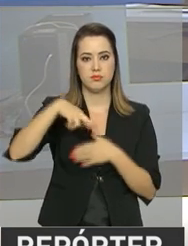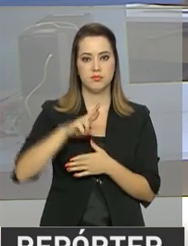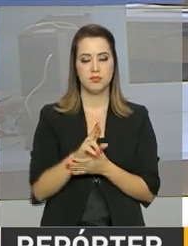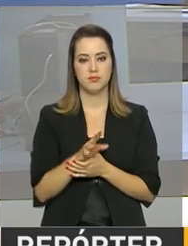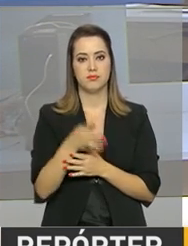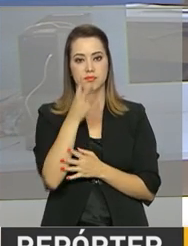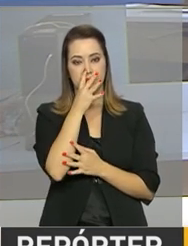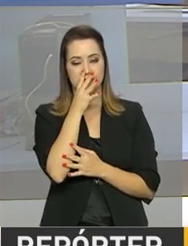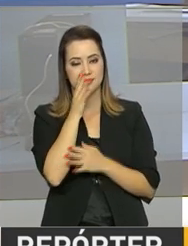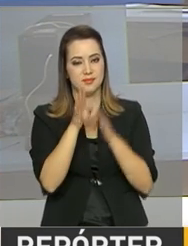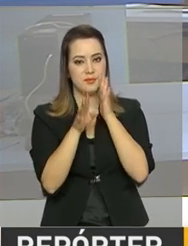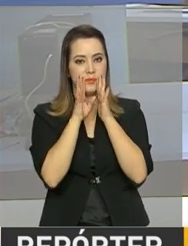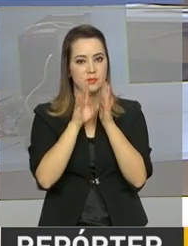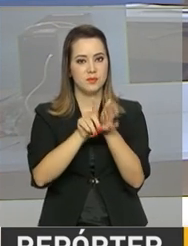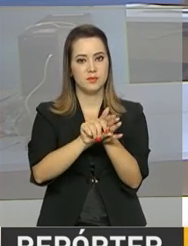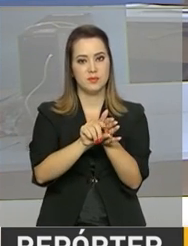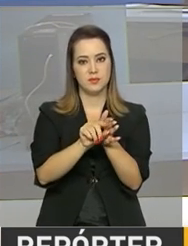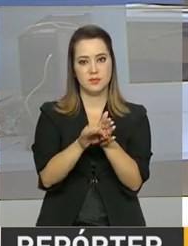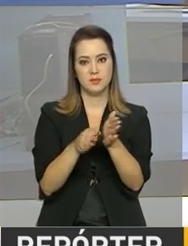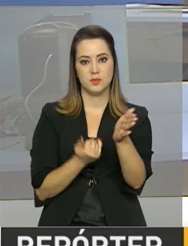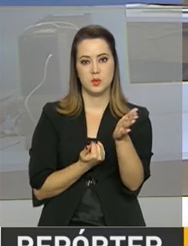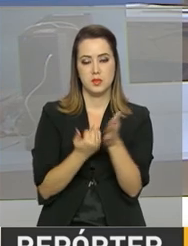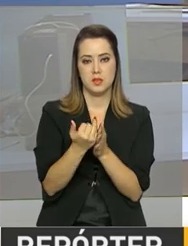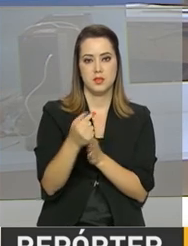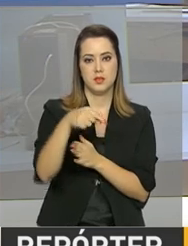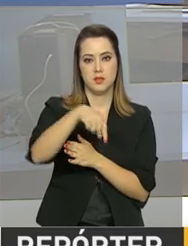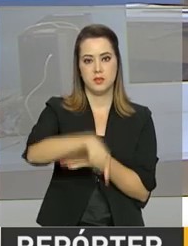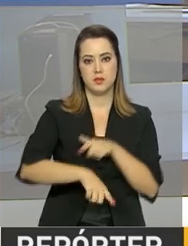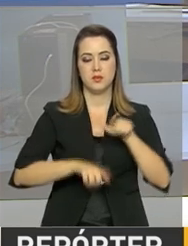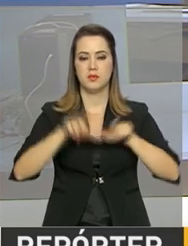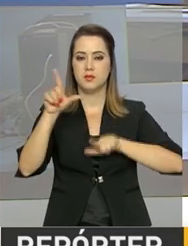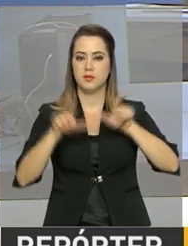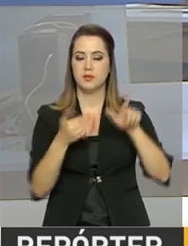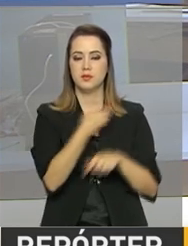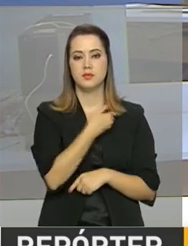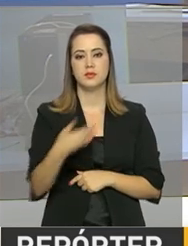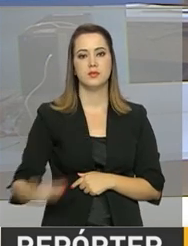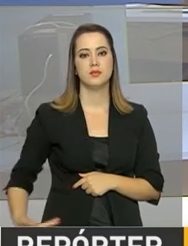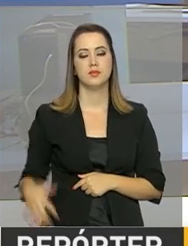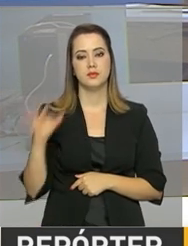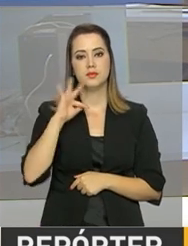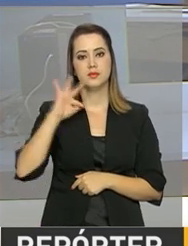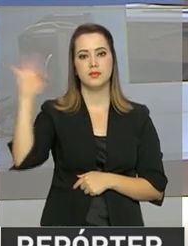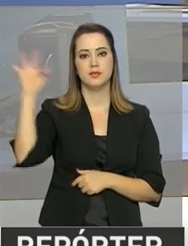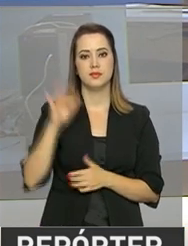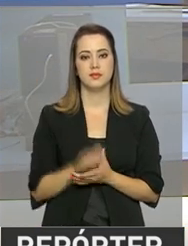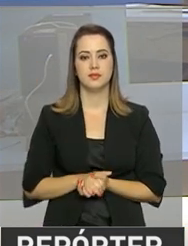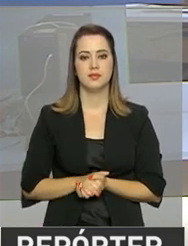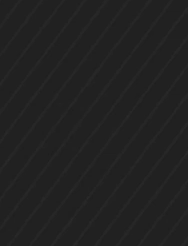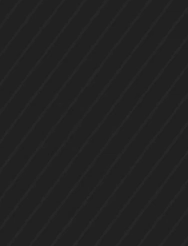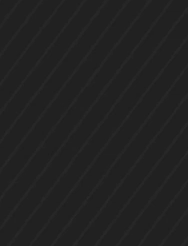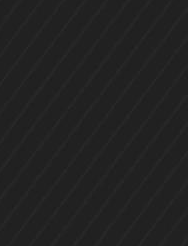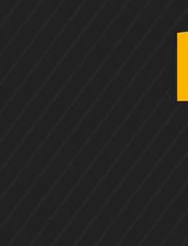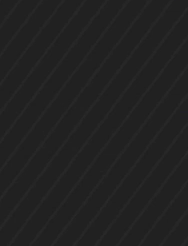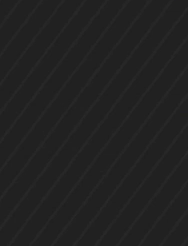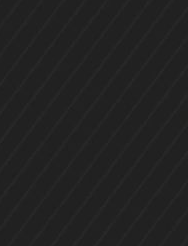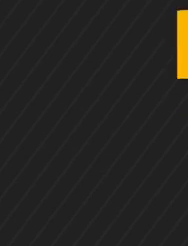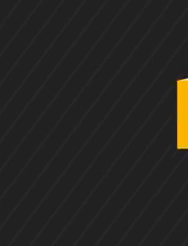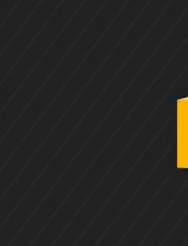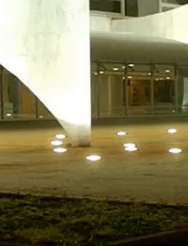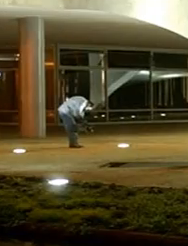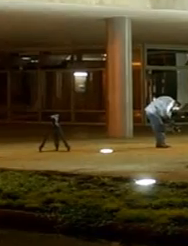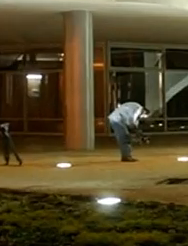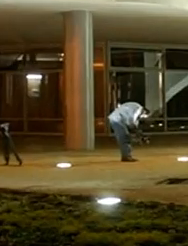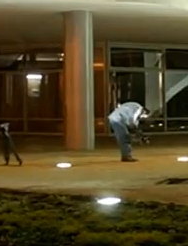NBR. Acompanhe também as novidades em nossas redes sociais. Continue com a gente aqui na NBR, a TV do Governo Federal.